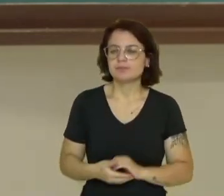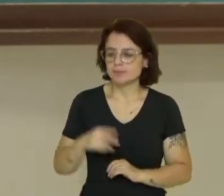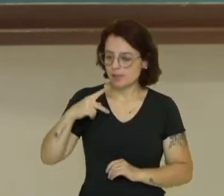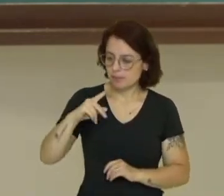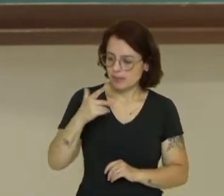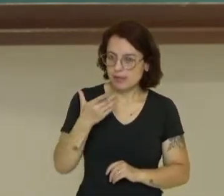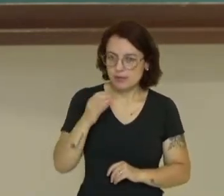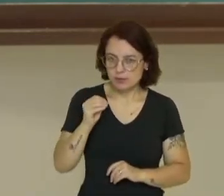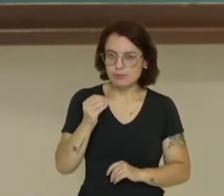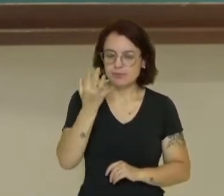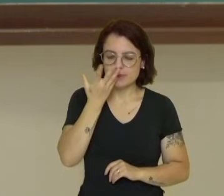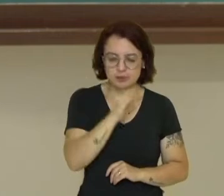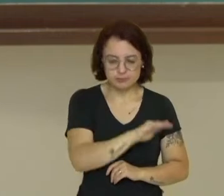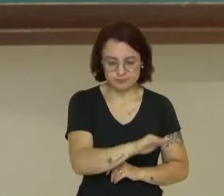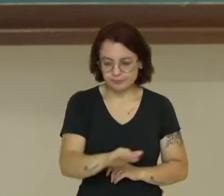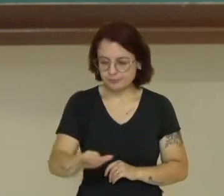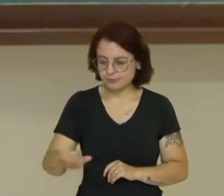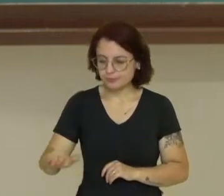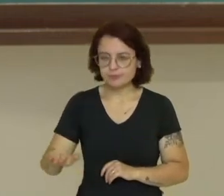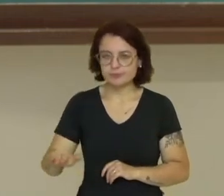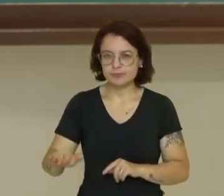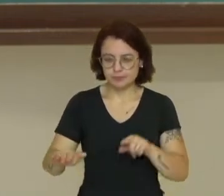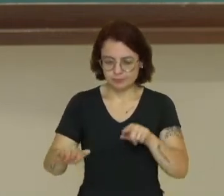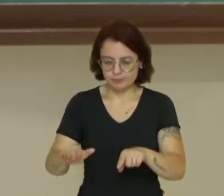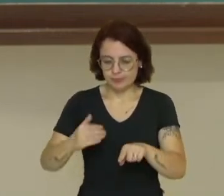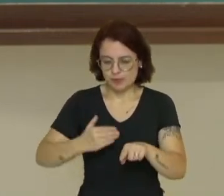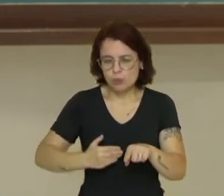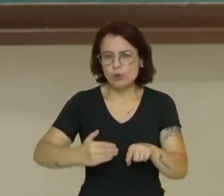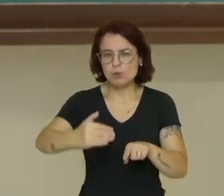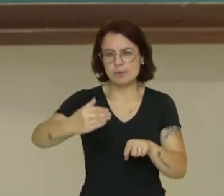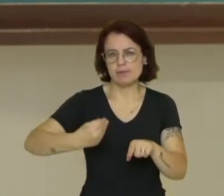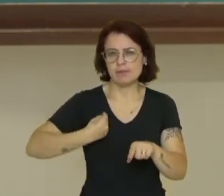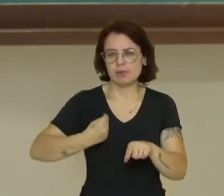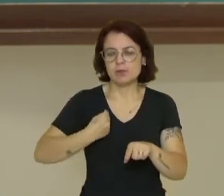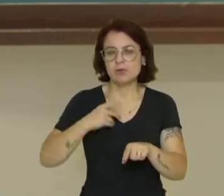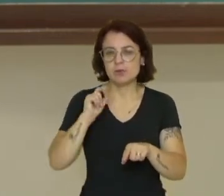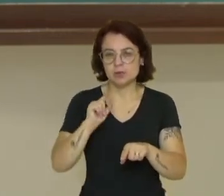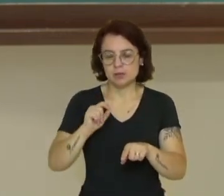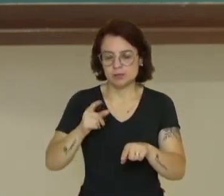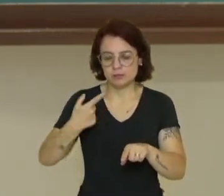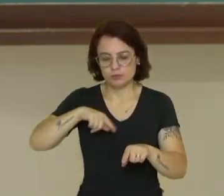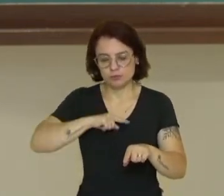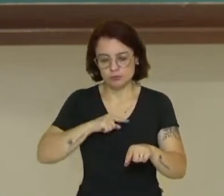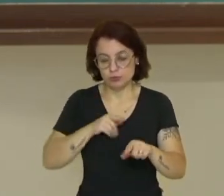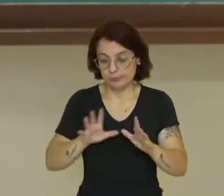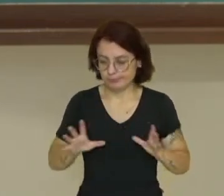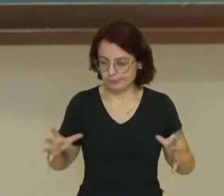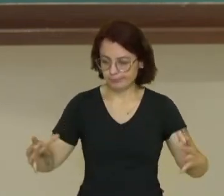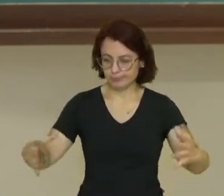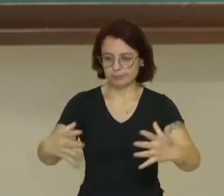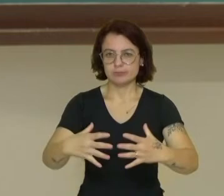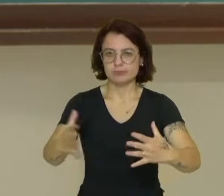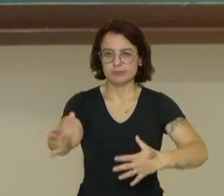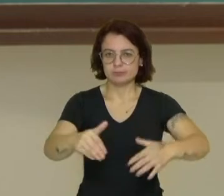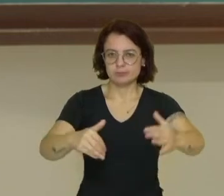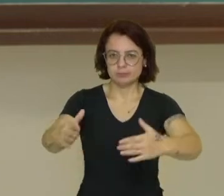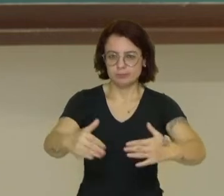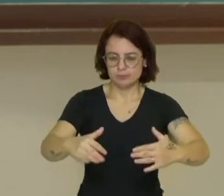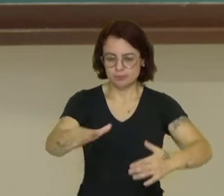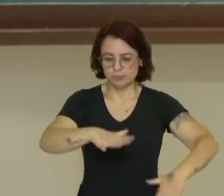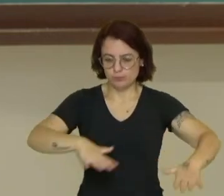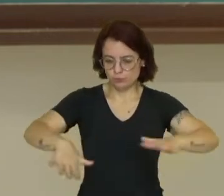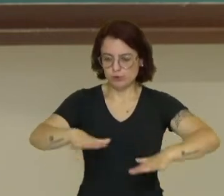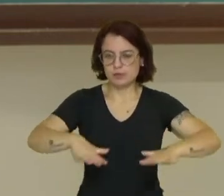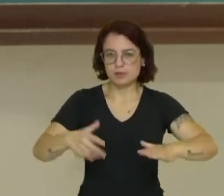as crianças, desde o começo da vida, seriam organizadas iguais, né? Digamos que elas